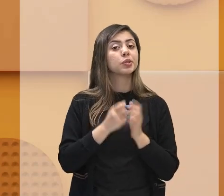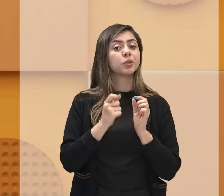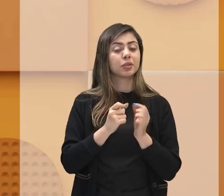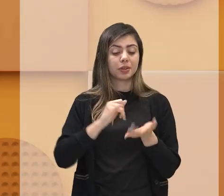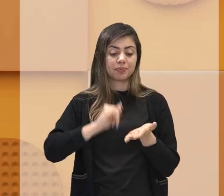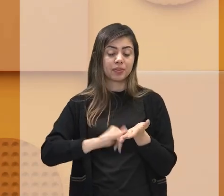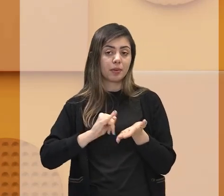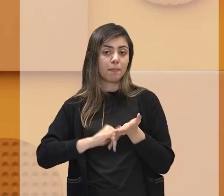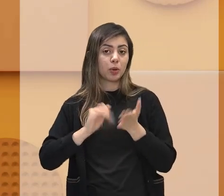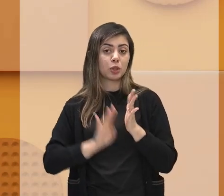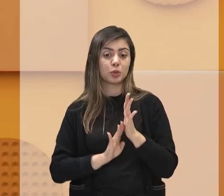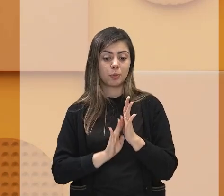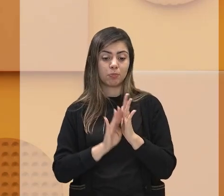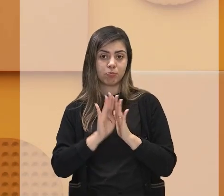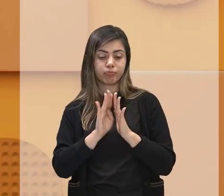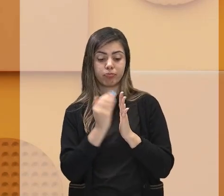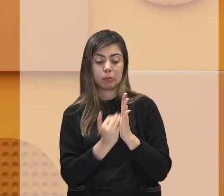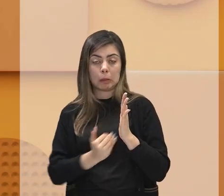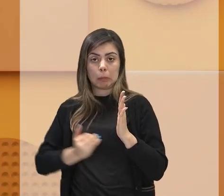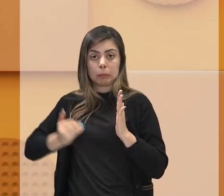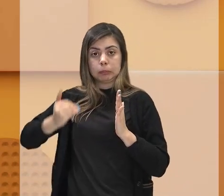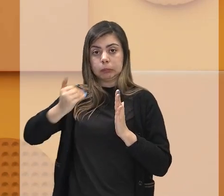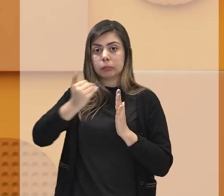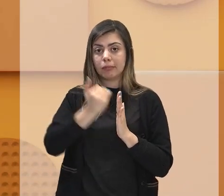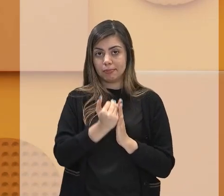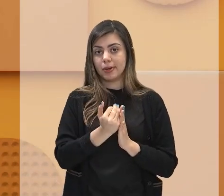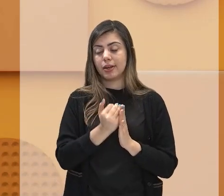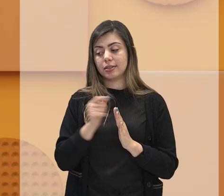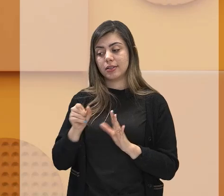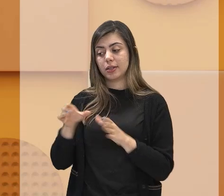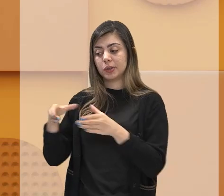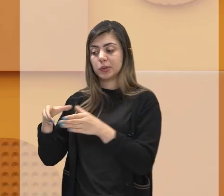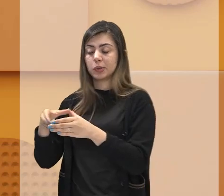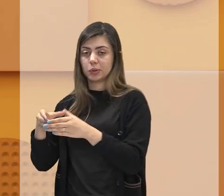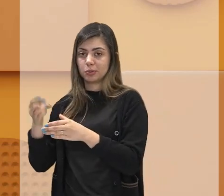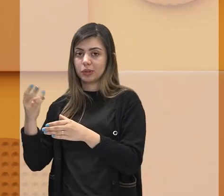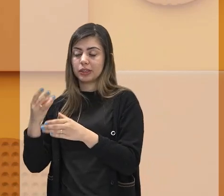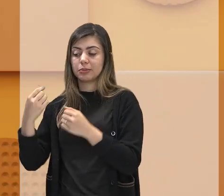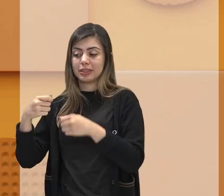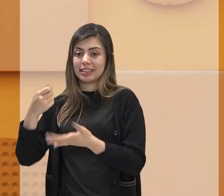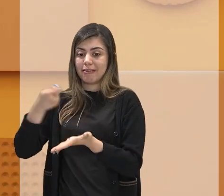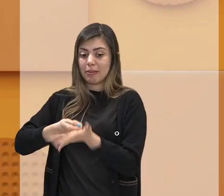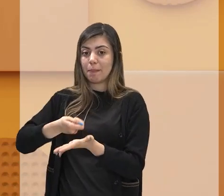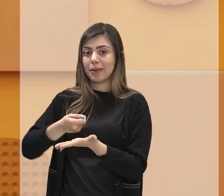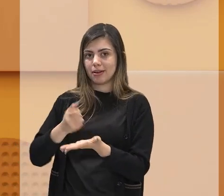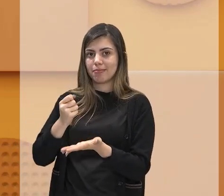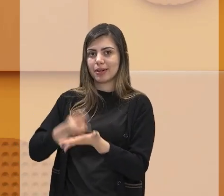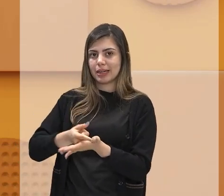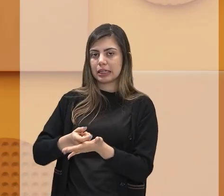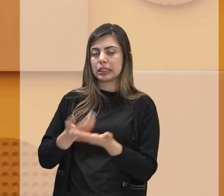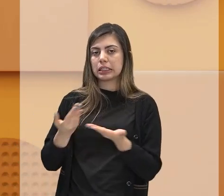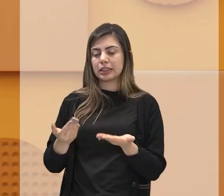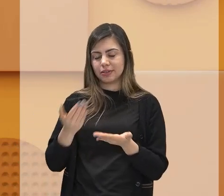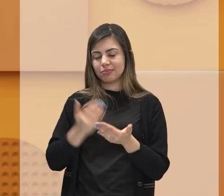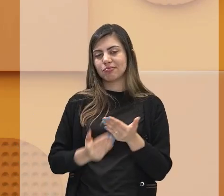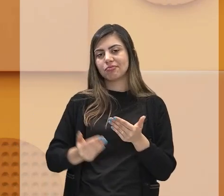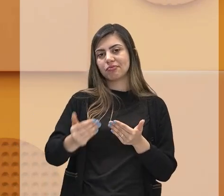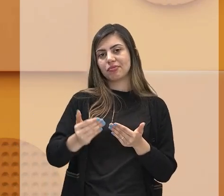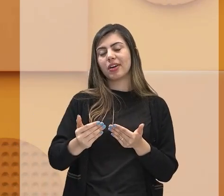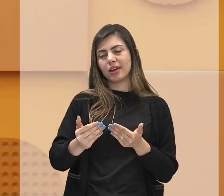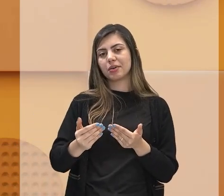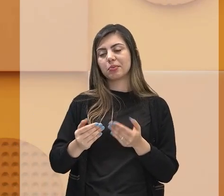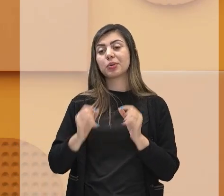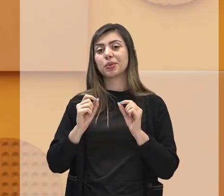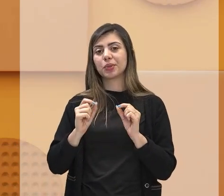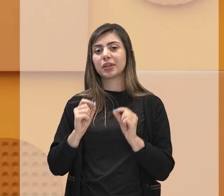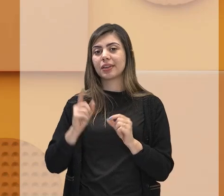aumentar a cobrança da carga tributária em cima do terceiro estado. É aí que nós vamos ter o início do problema. Quer